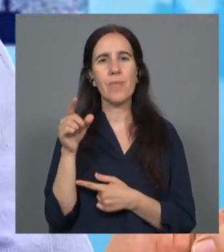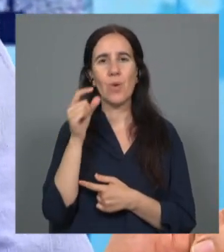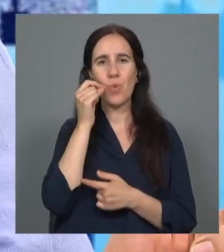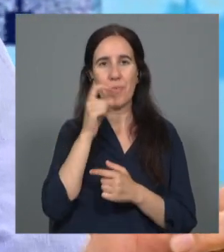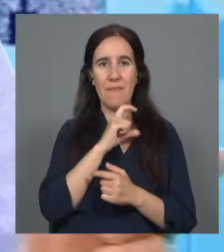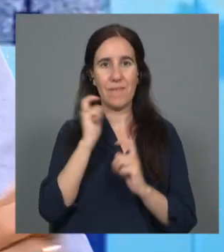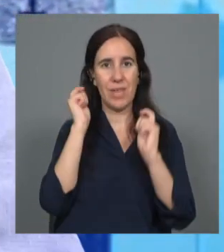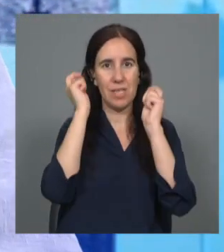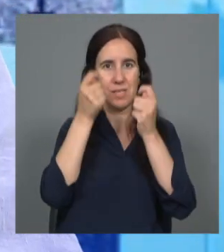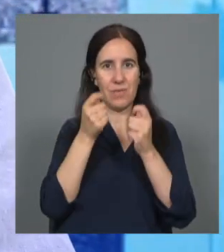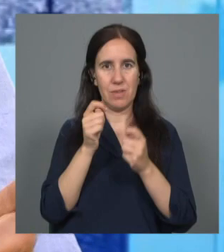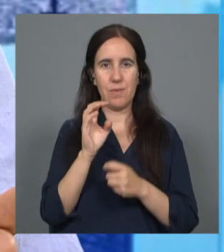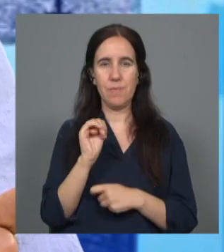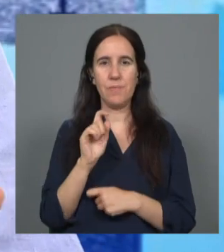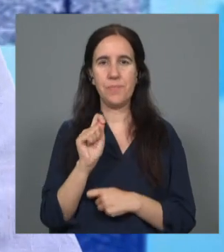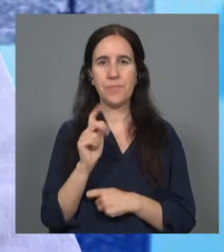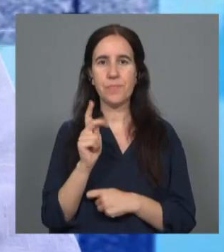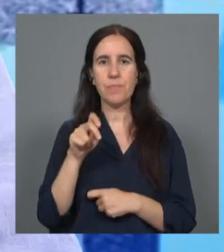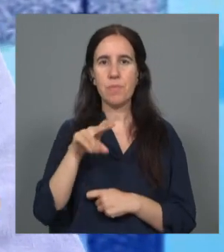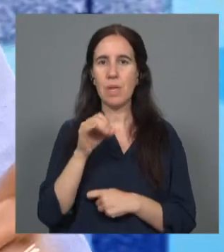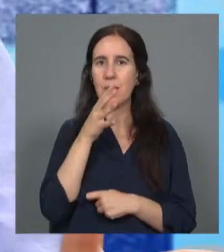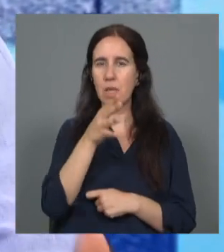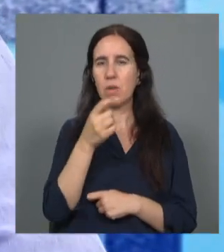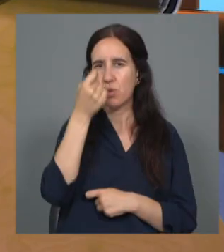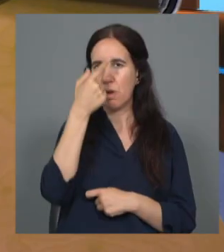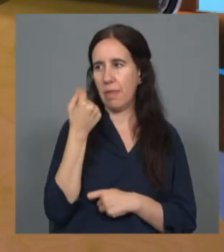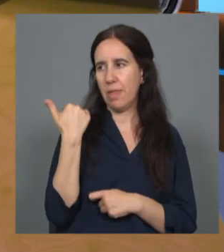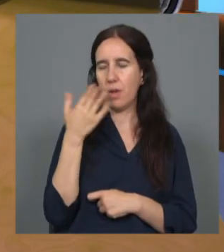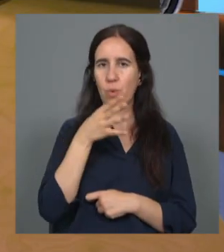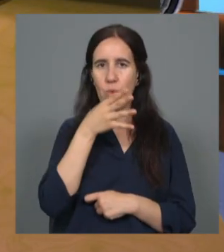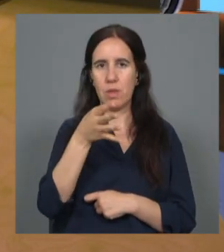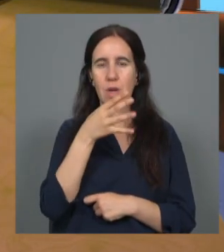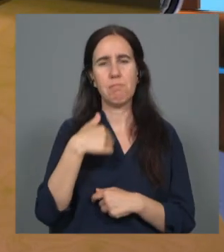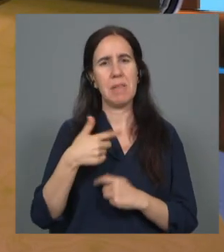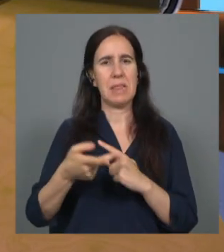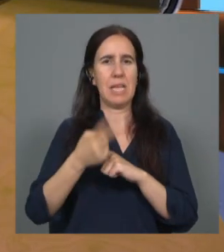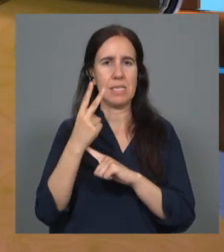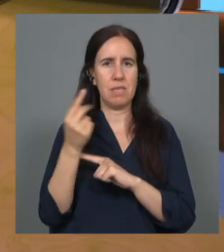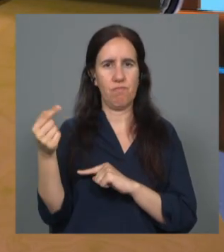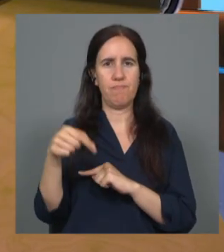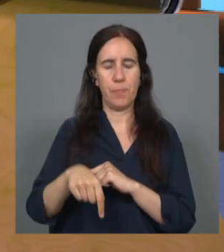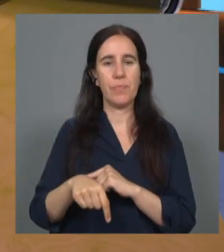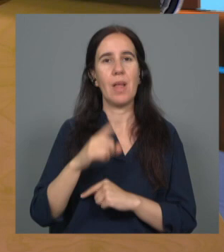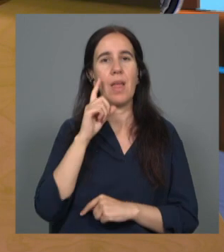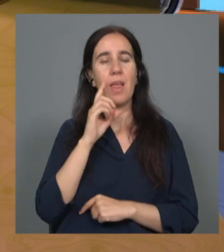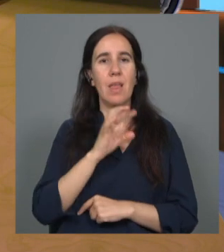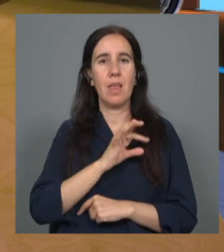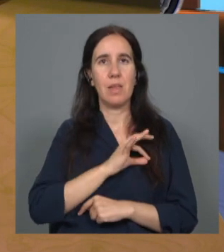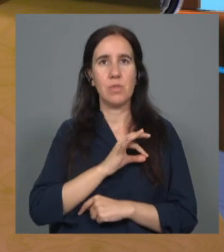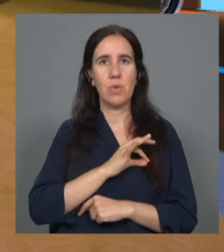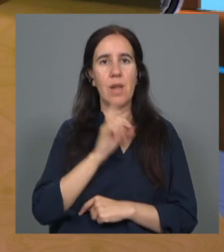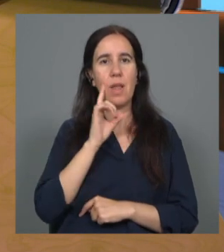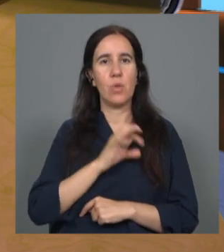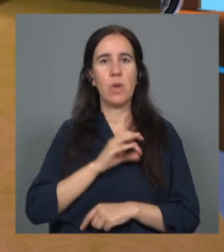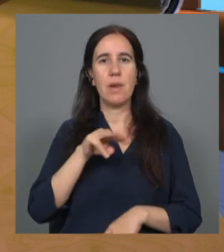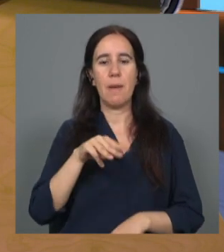Severino dizia, queria contar uma história que nos aconteceu agora mesmo. Vinhamos no táxi e a senhora, a Dona